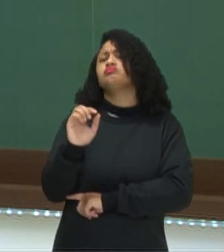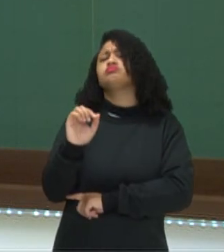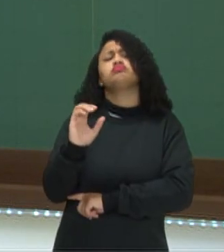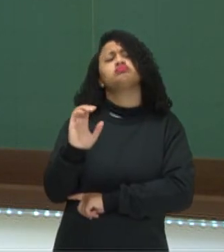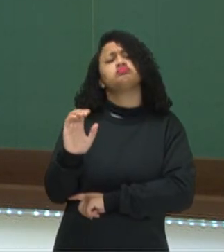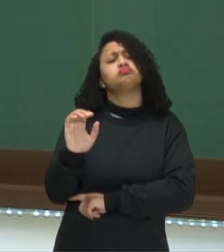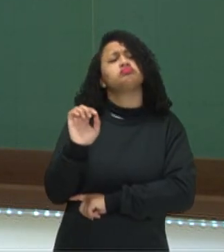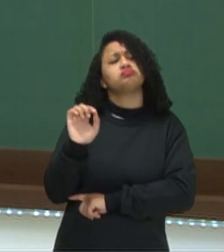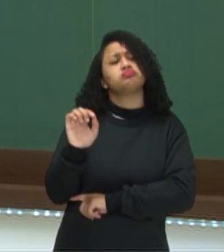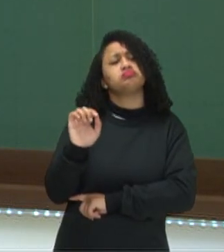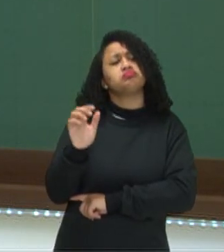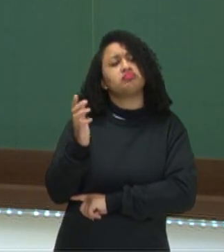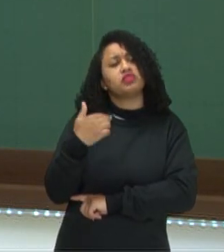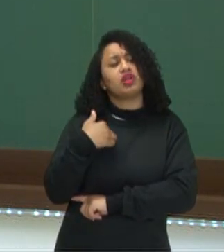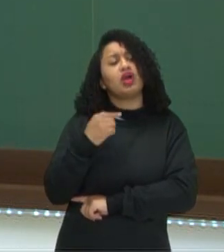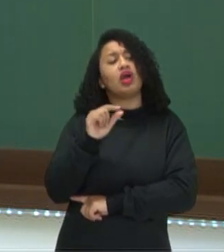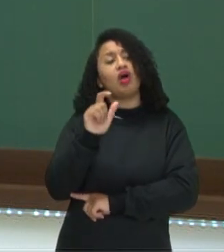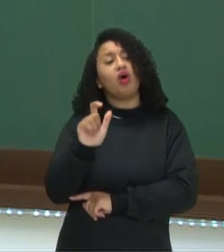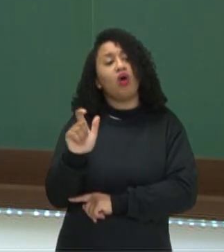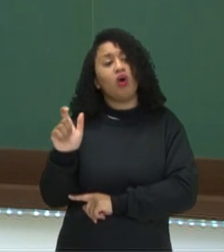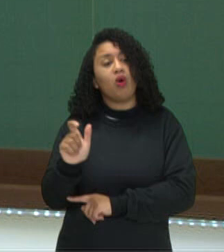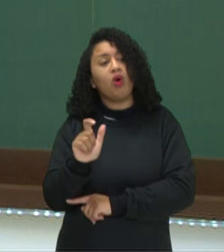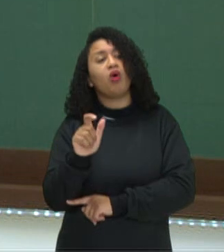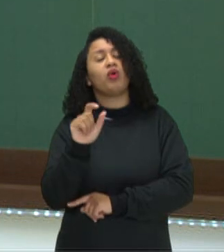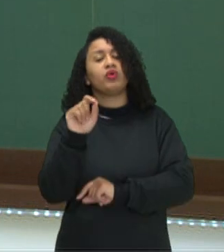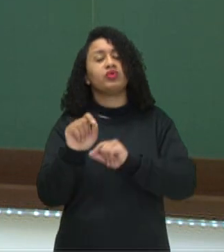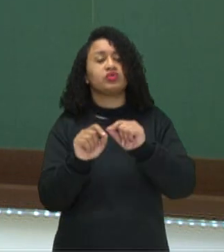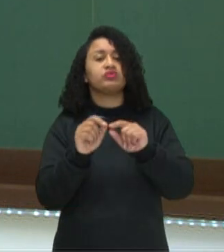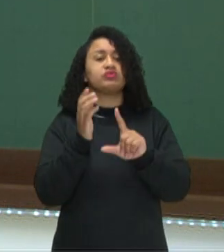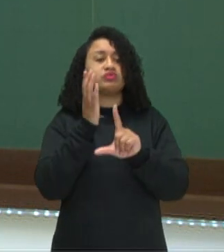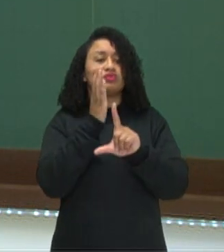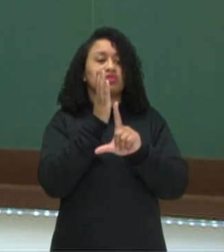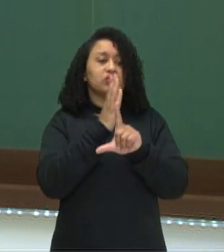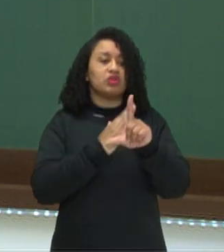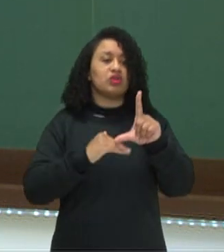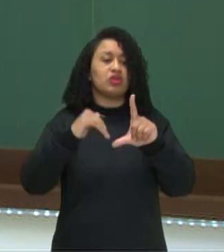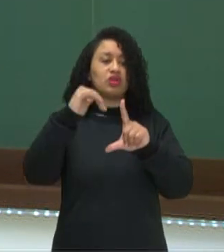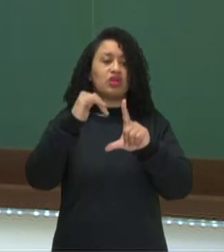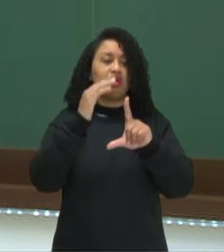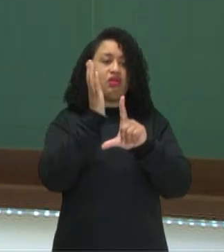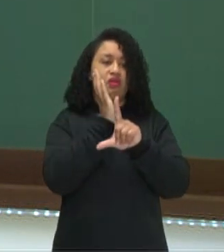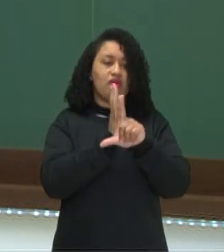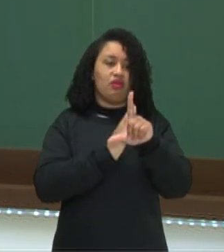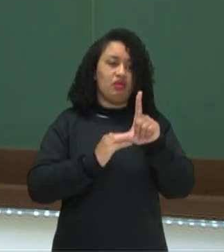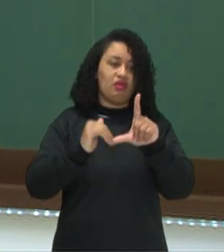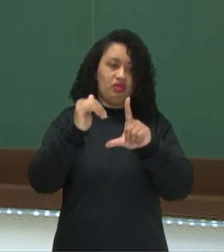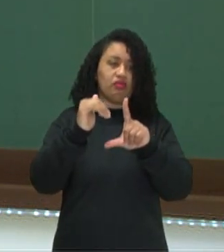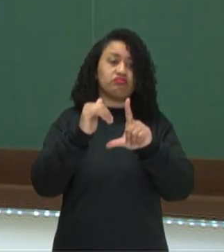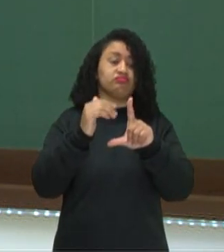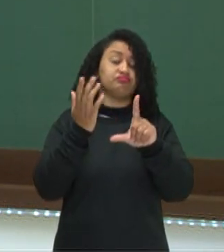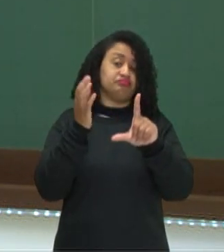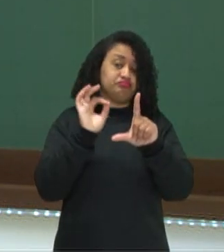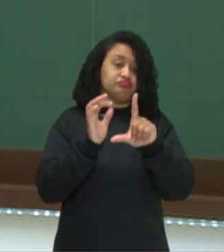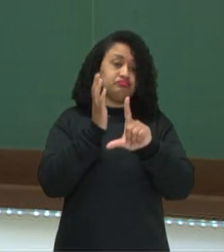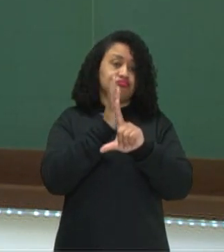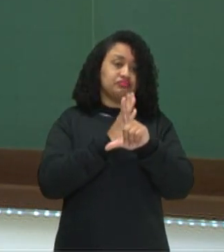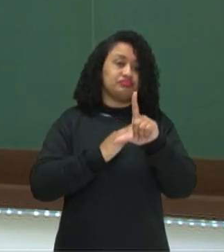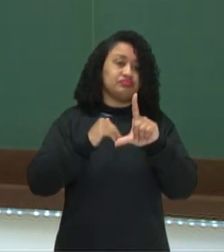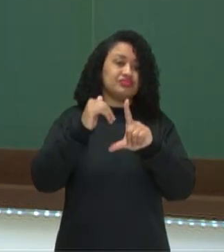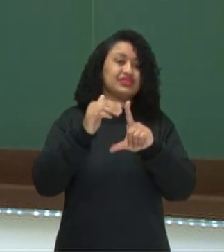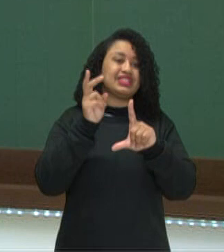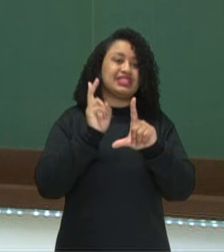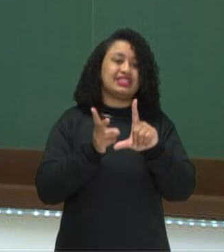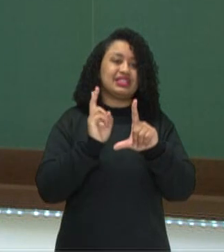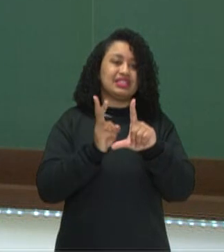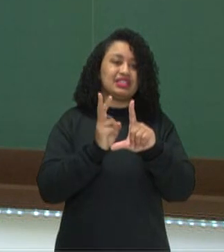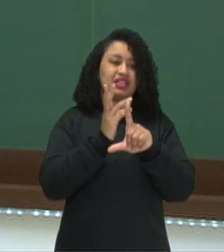O valor de C é o ponto onde a parábola corta o eixo do y. Então, a nossa parábola sempre vai cortar o